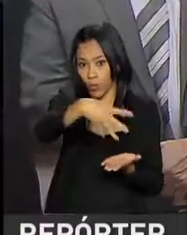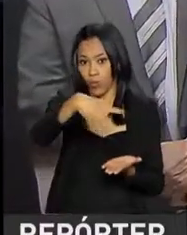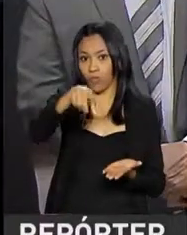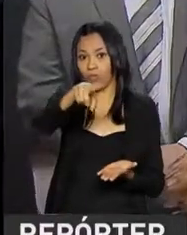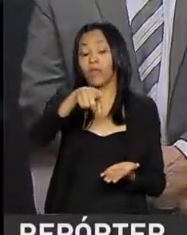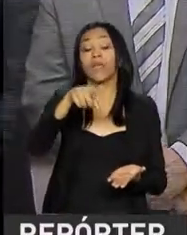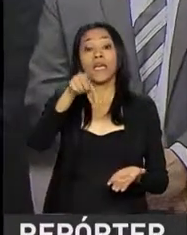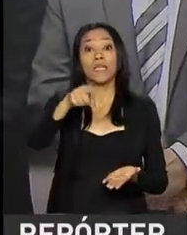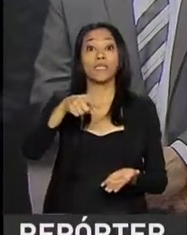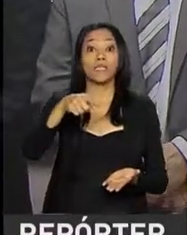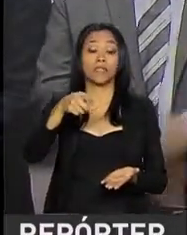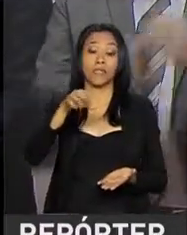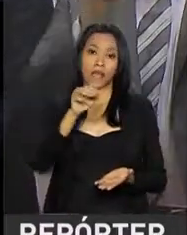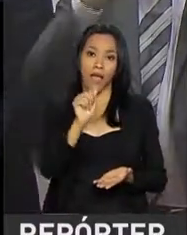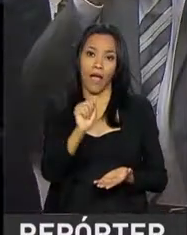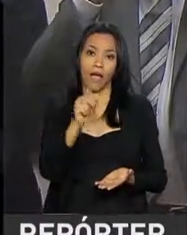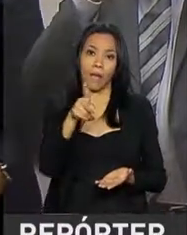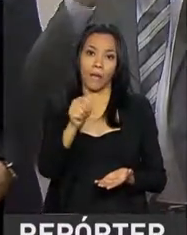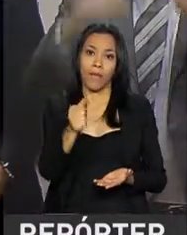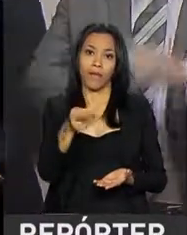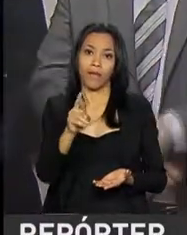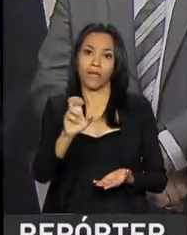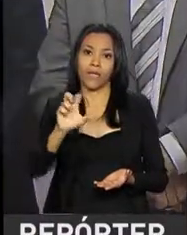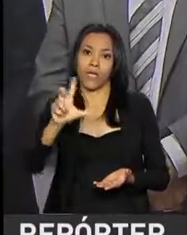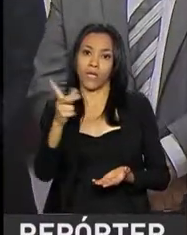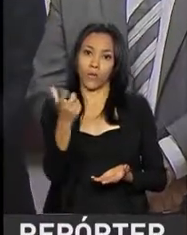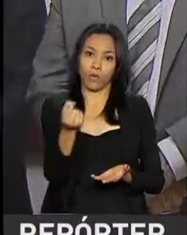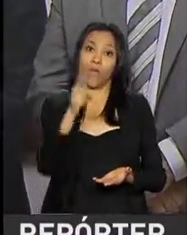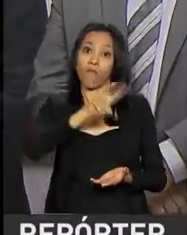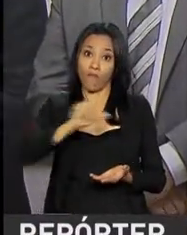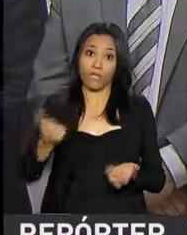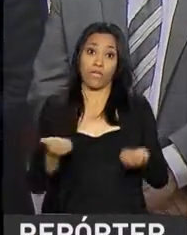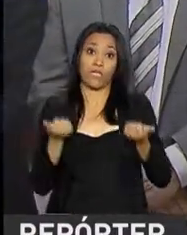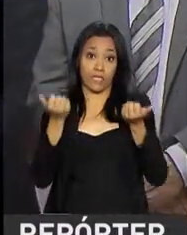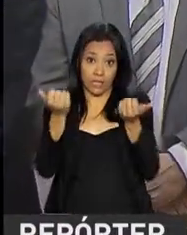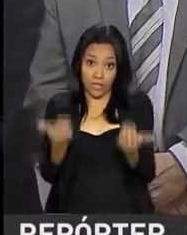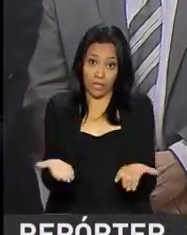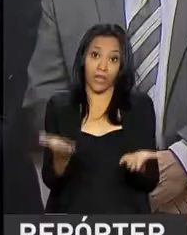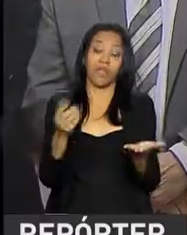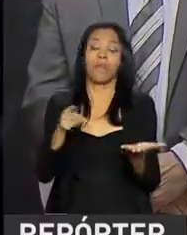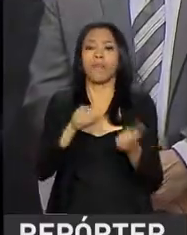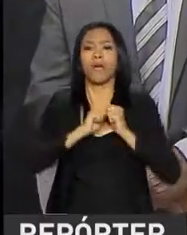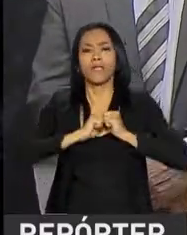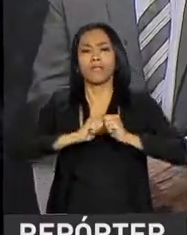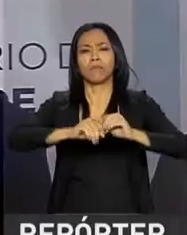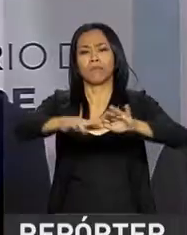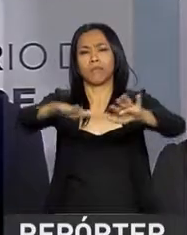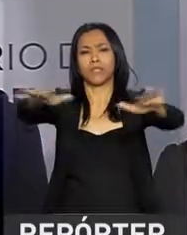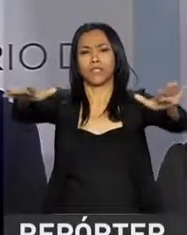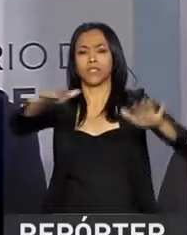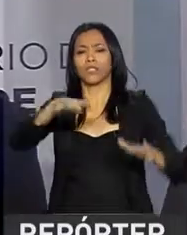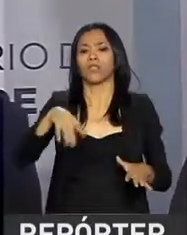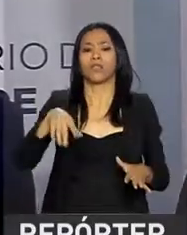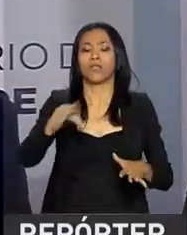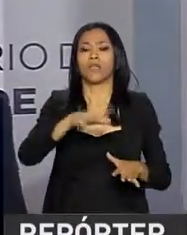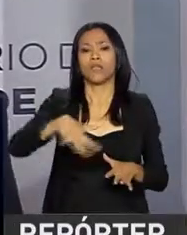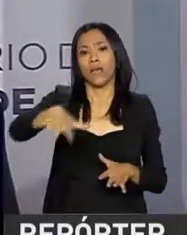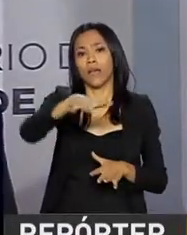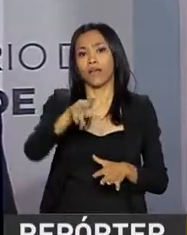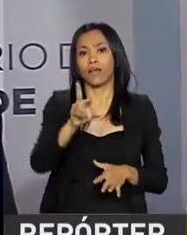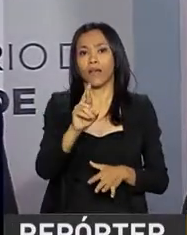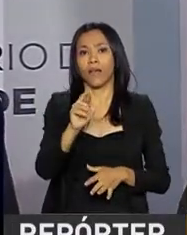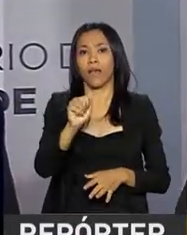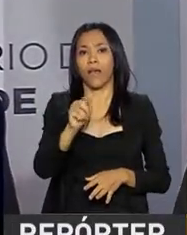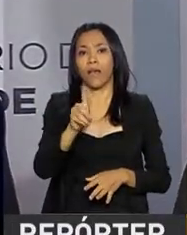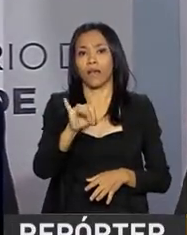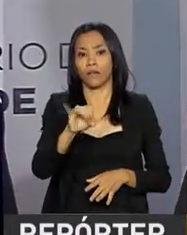O equipamento é um dos 100 previstos para serem entregues no plano de expansão do serviço de radioterapia. O que nós temos como